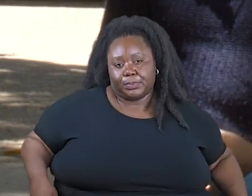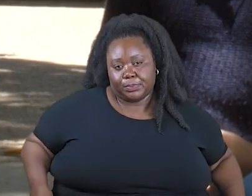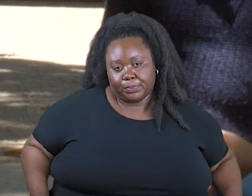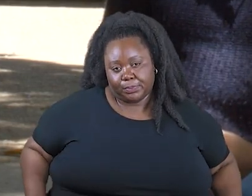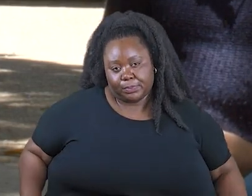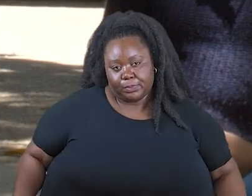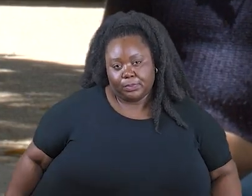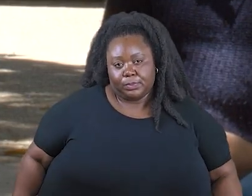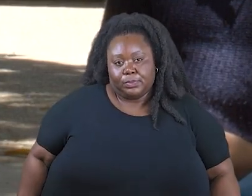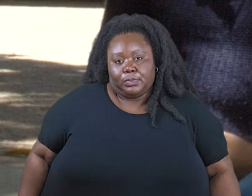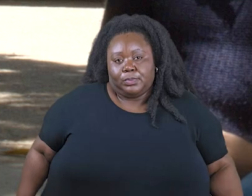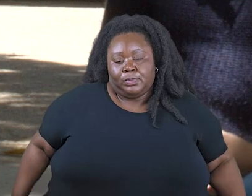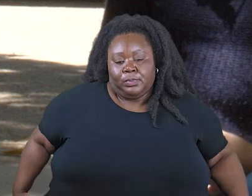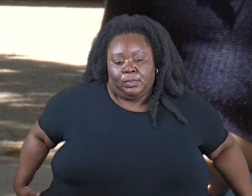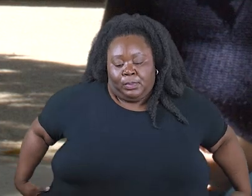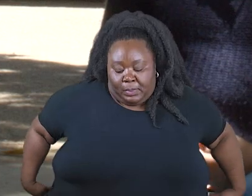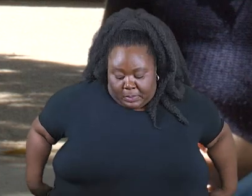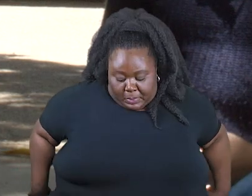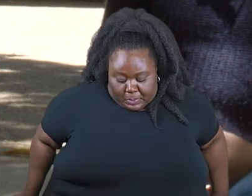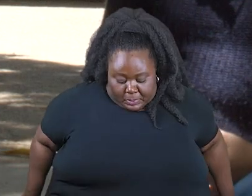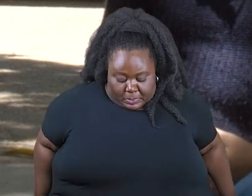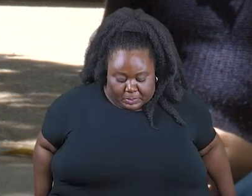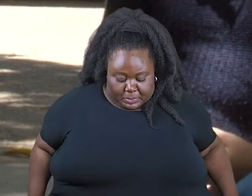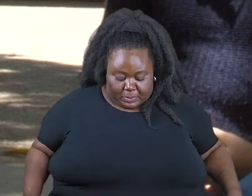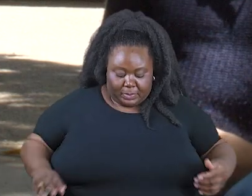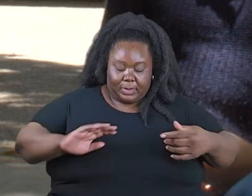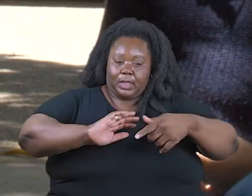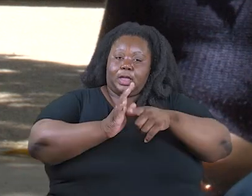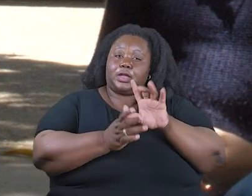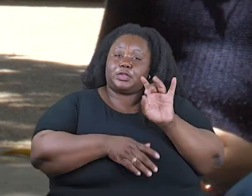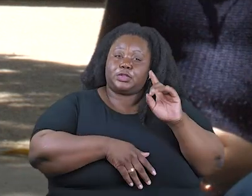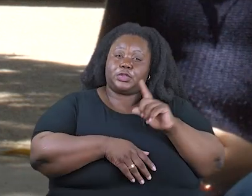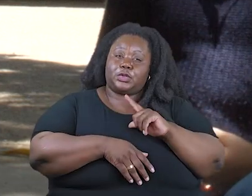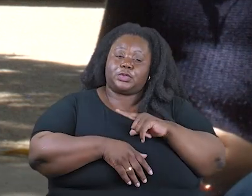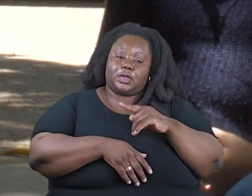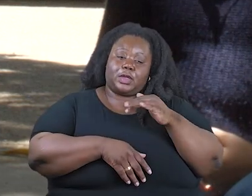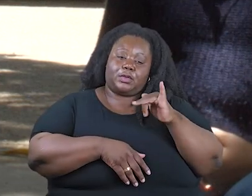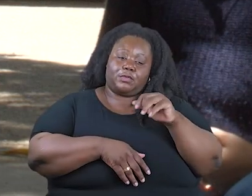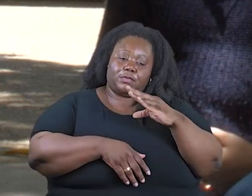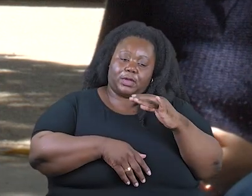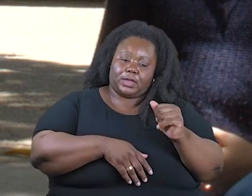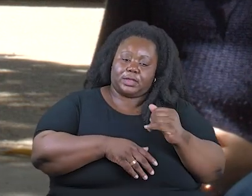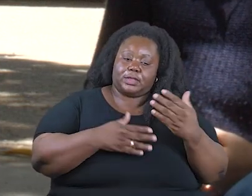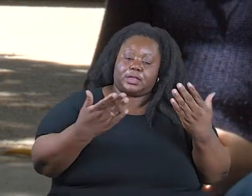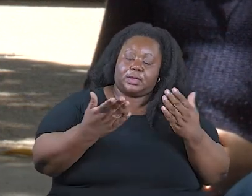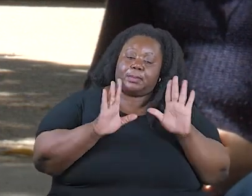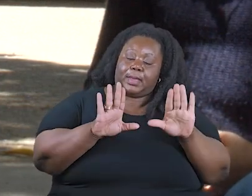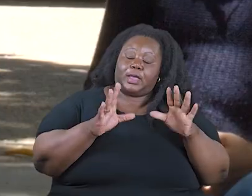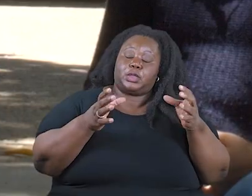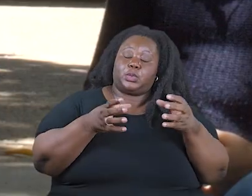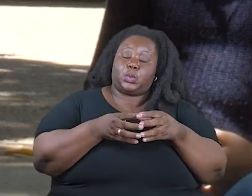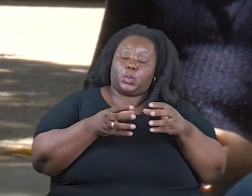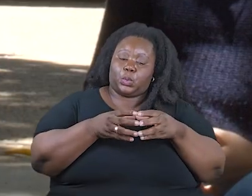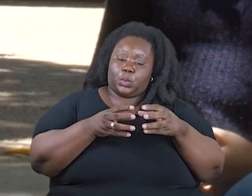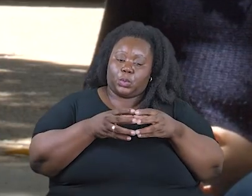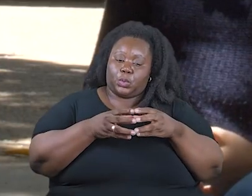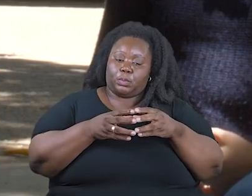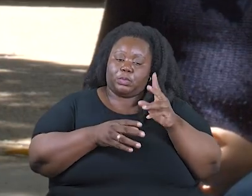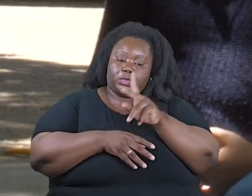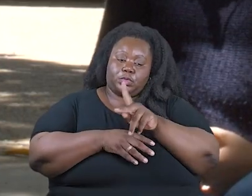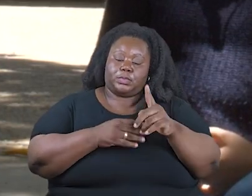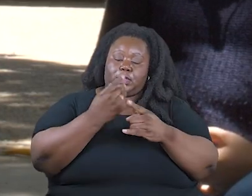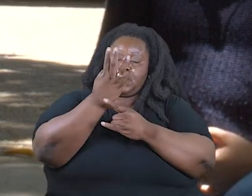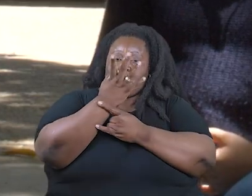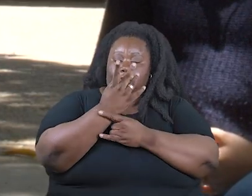tem... Antes só tinha praticamente a faísca, né? Mas o grupo